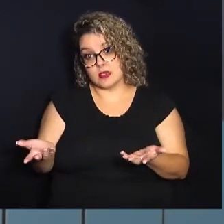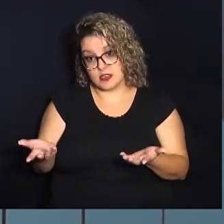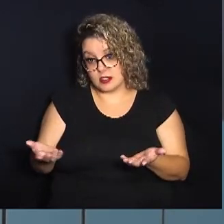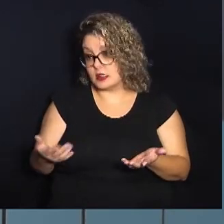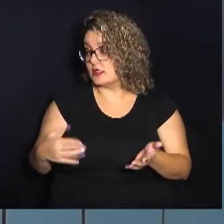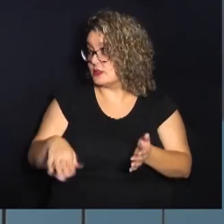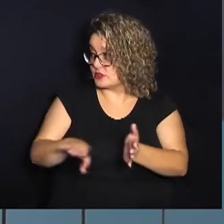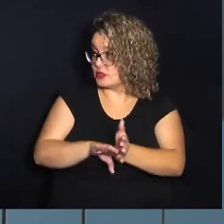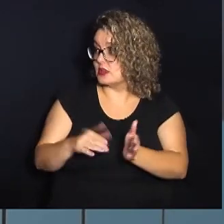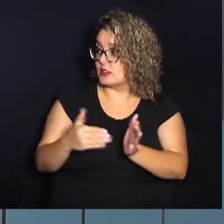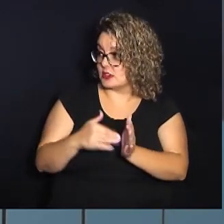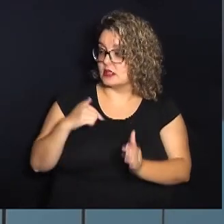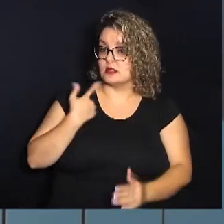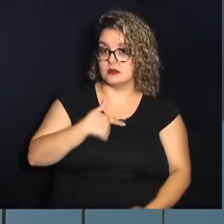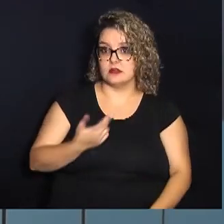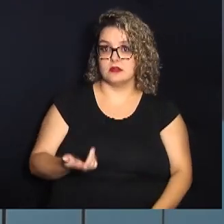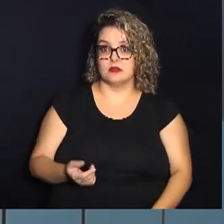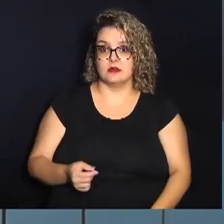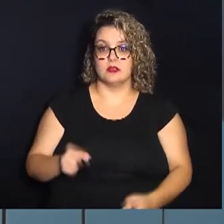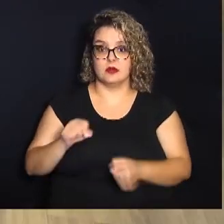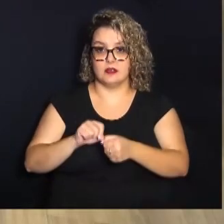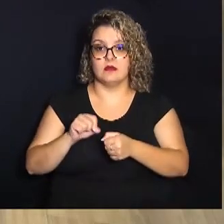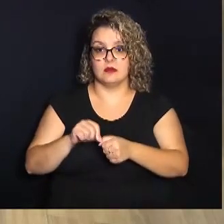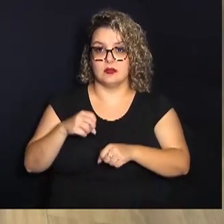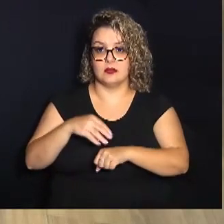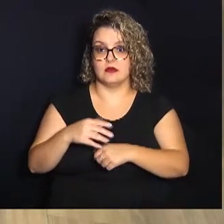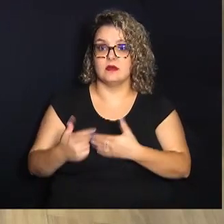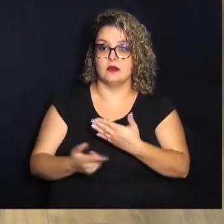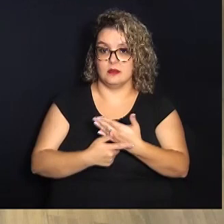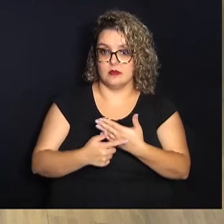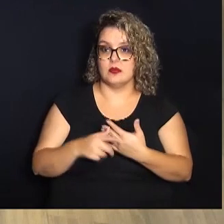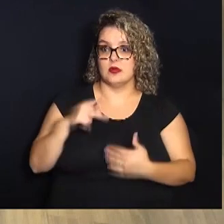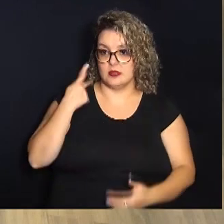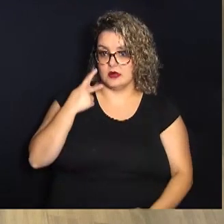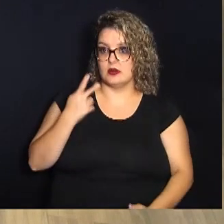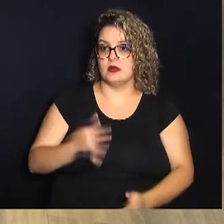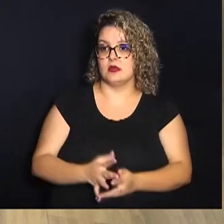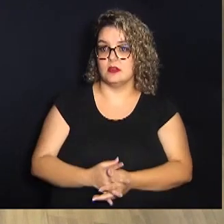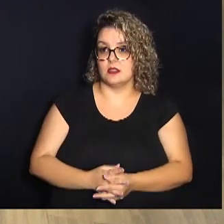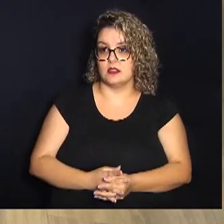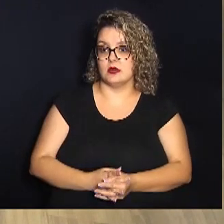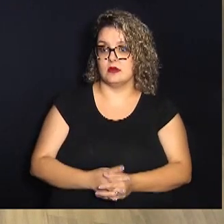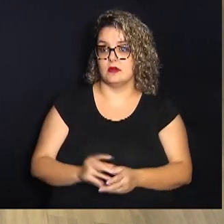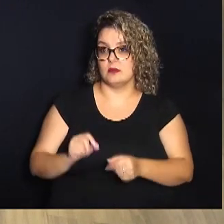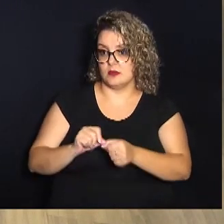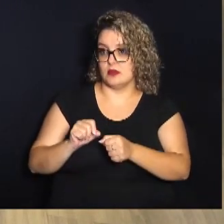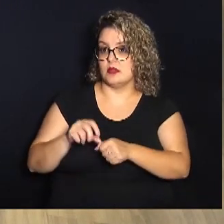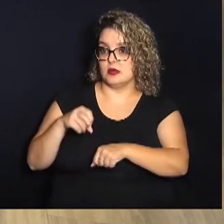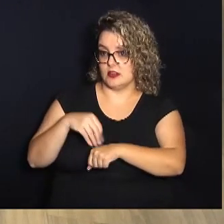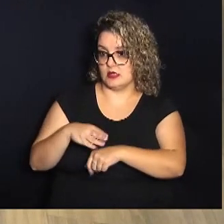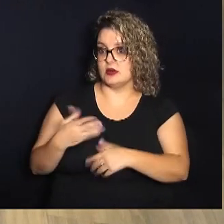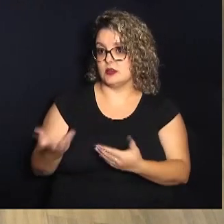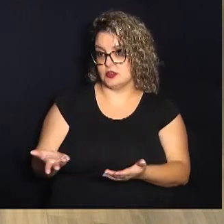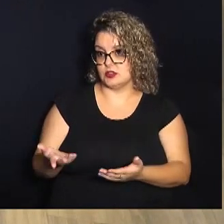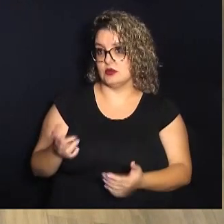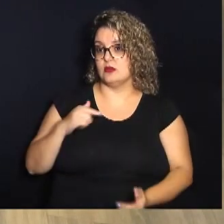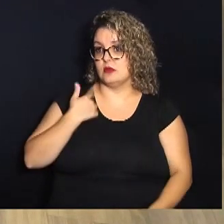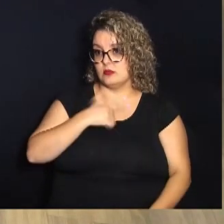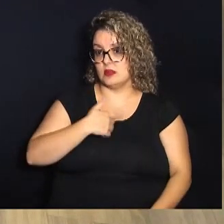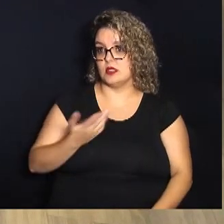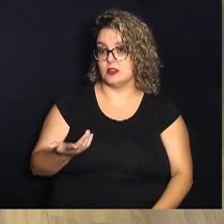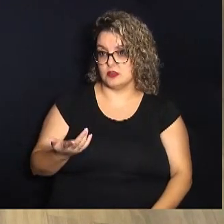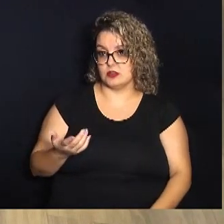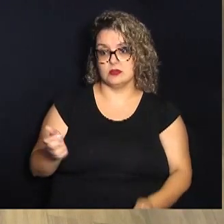chega até nós. Ele faz a indicação, questões. Que é o papel do vereador. Ele pode fazer a indicação, mas a gente tem que